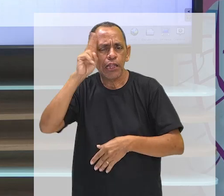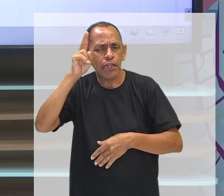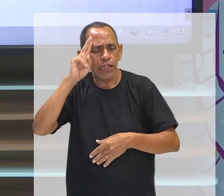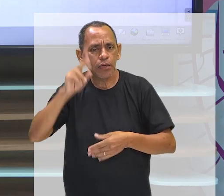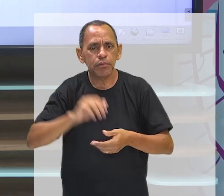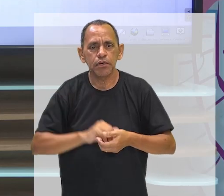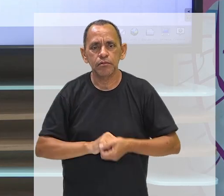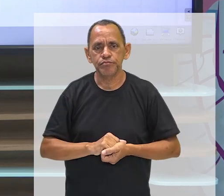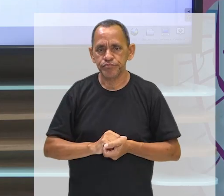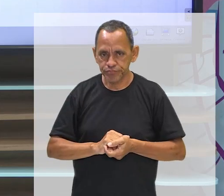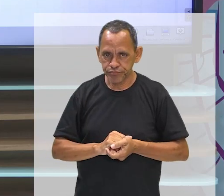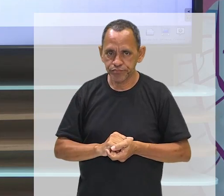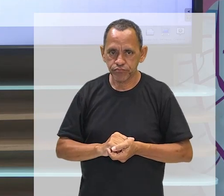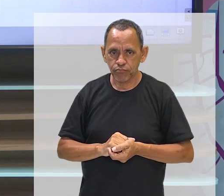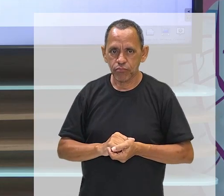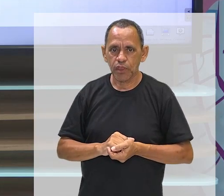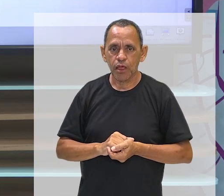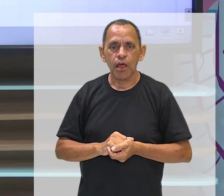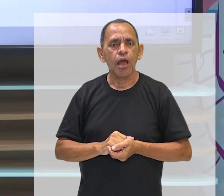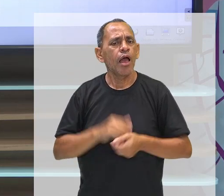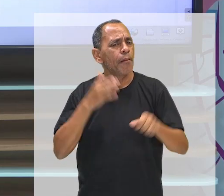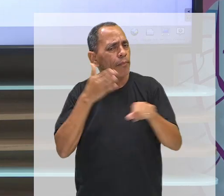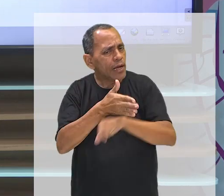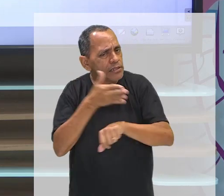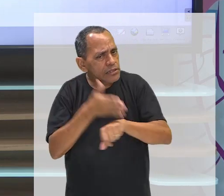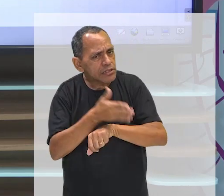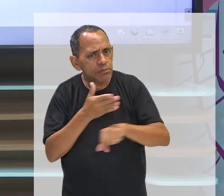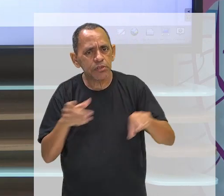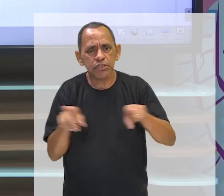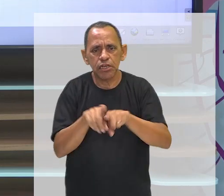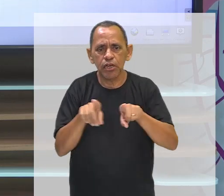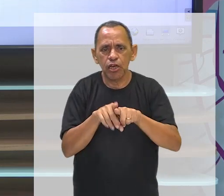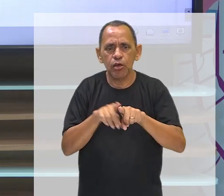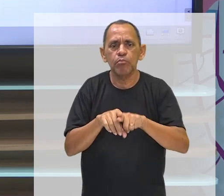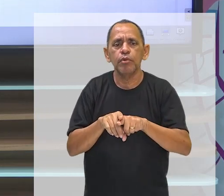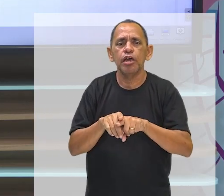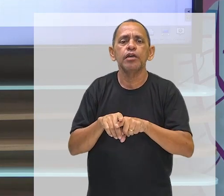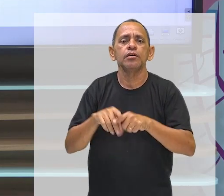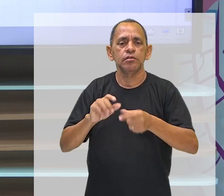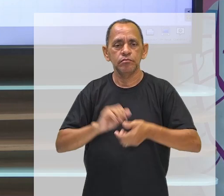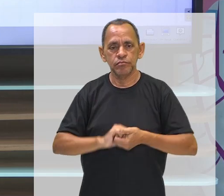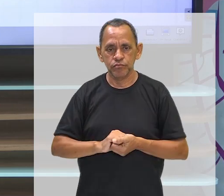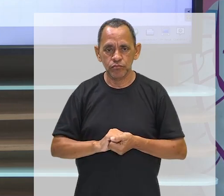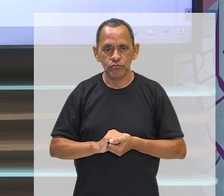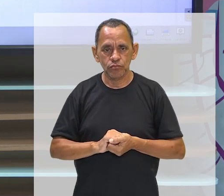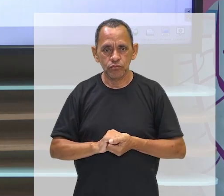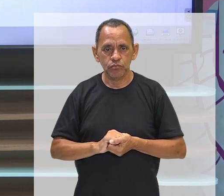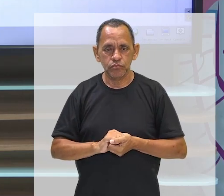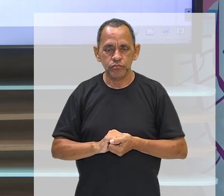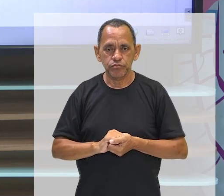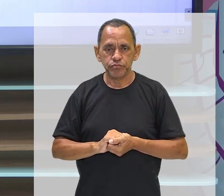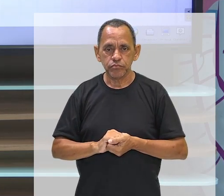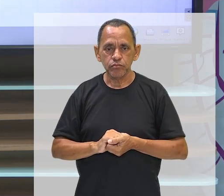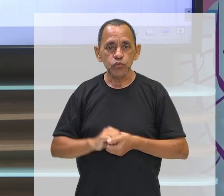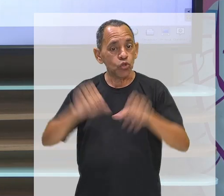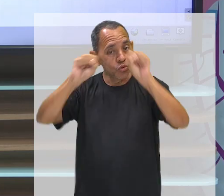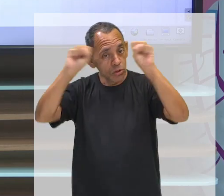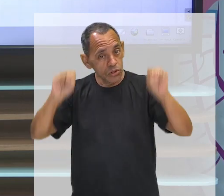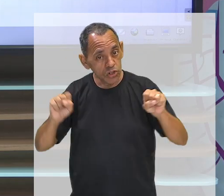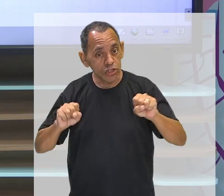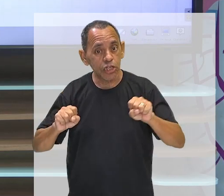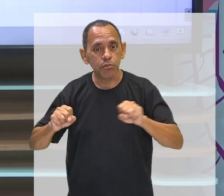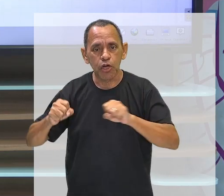que a uretra, ela participa tanto do sistema reprodutor masculino quanto, né, do sistema urinário, né? Ela vai ter